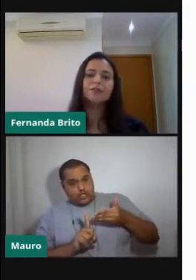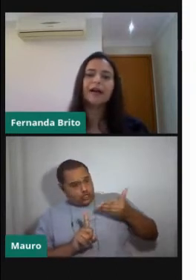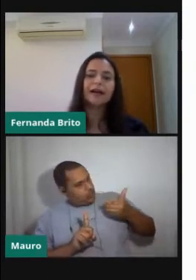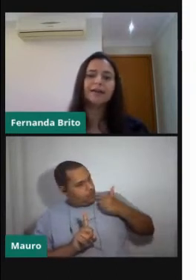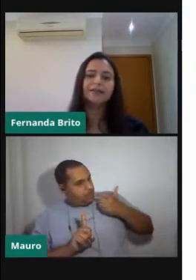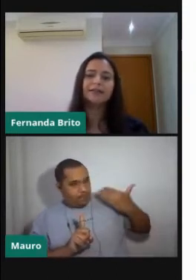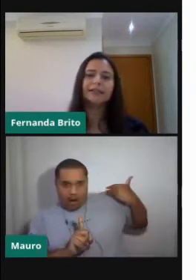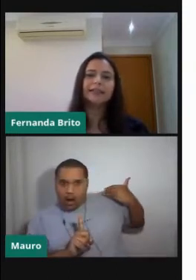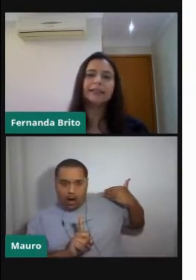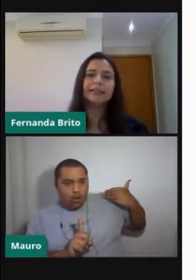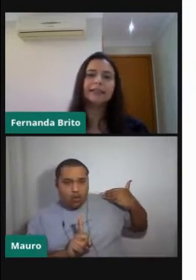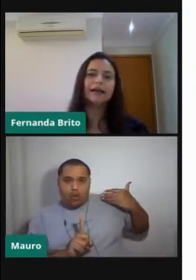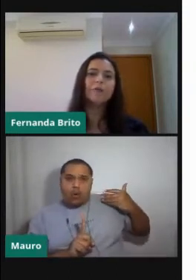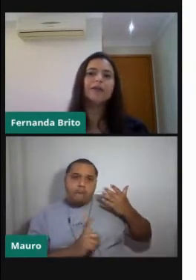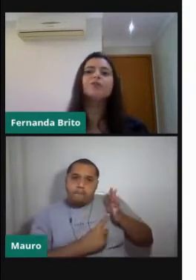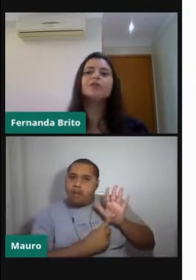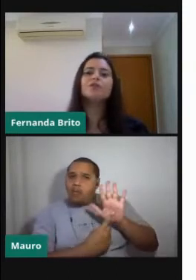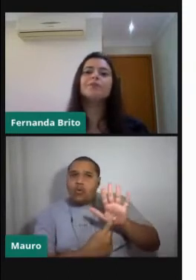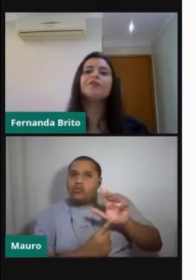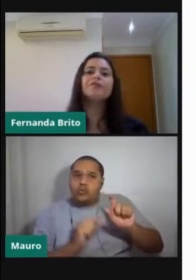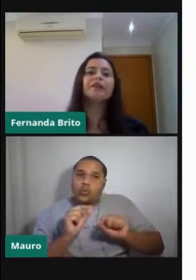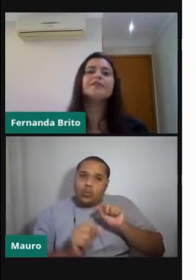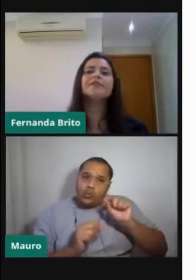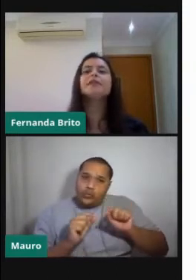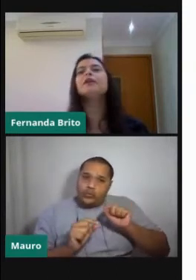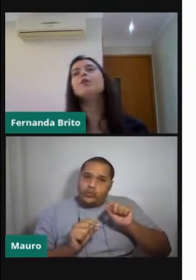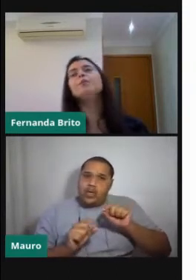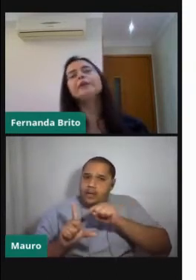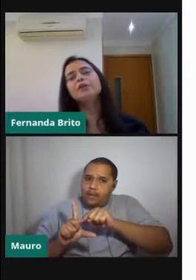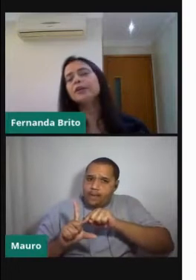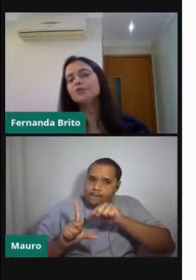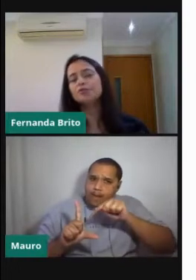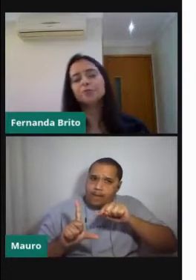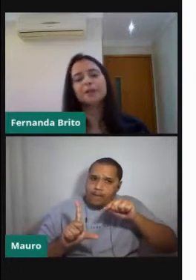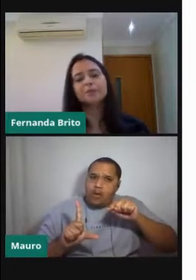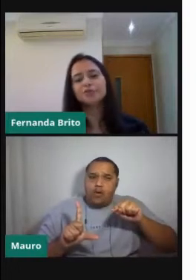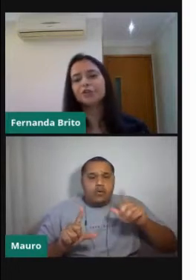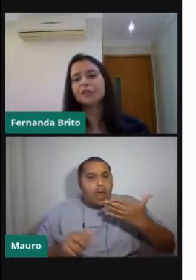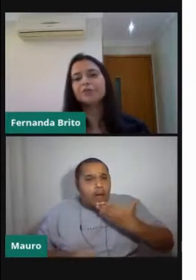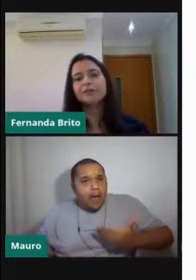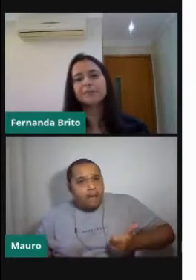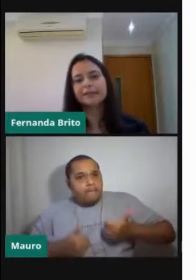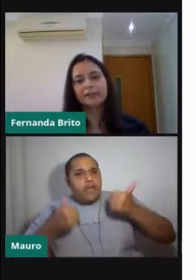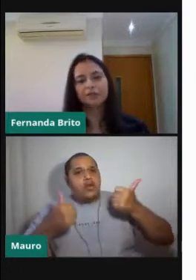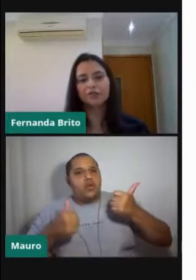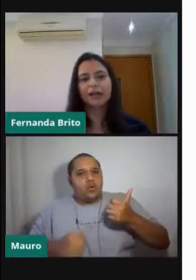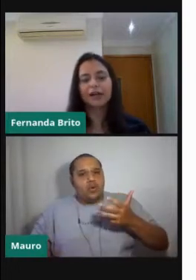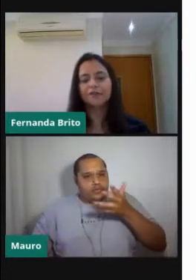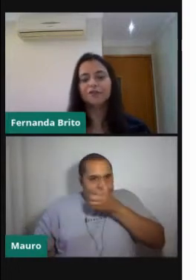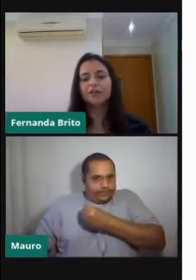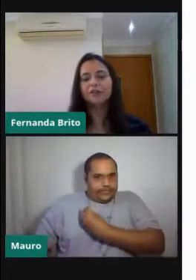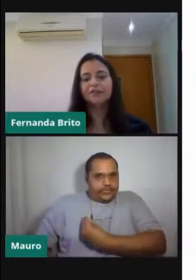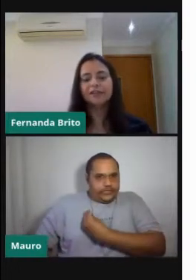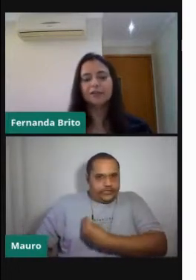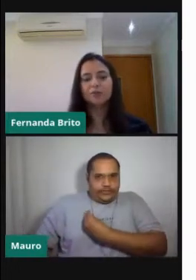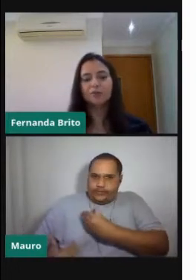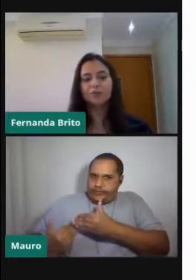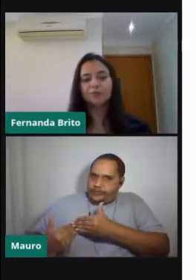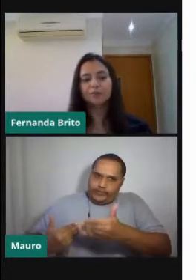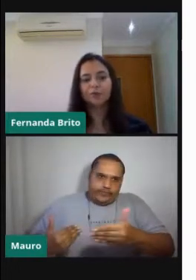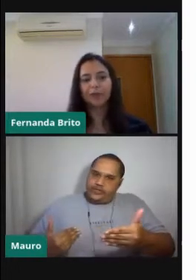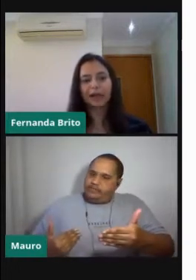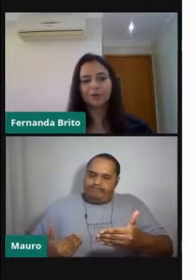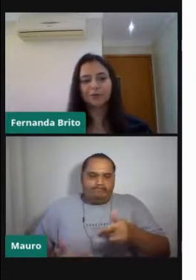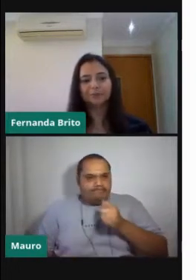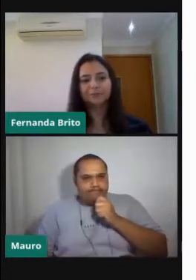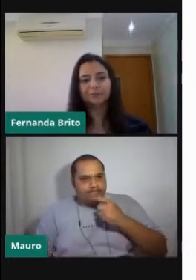que não há aumento da sobrevivência, né, ou a melhora de outros parâmetros clínicos em pacientes graves fazendo